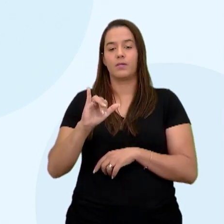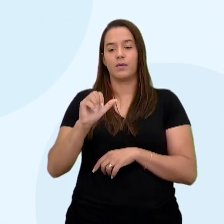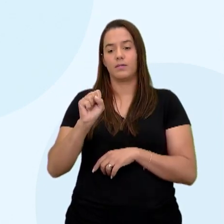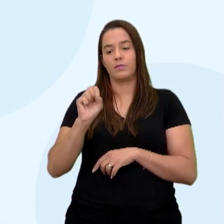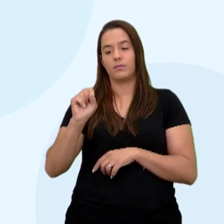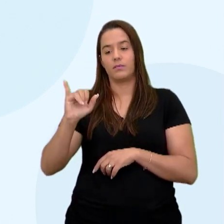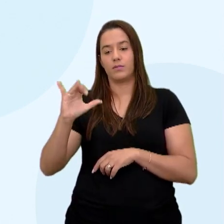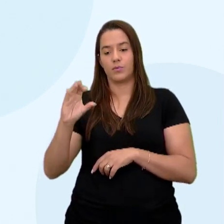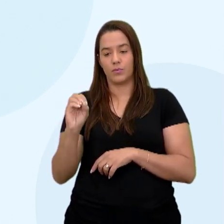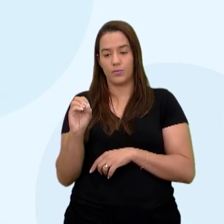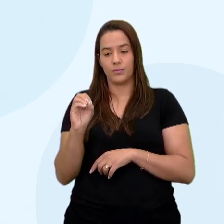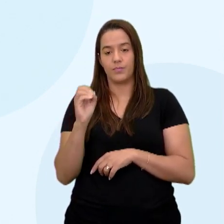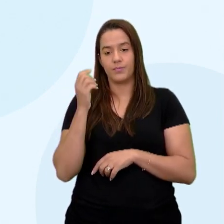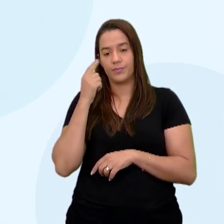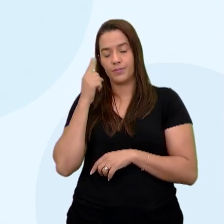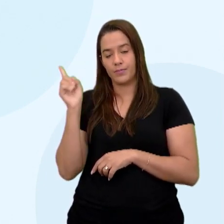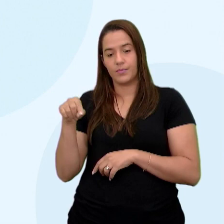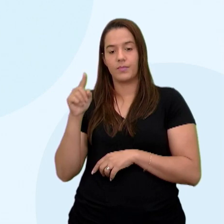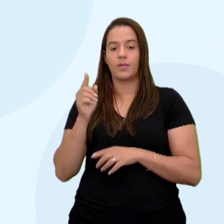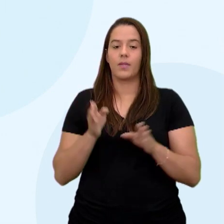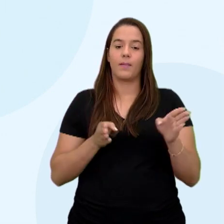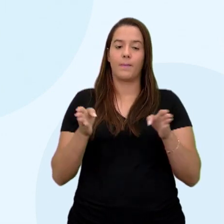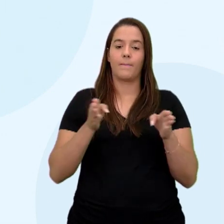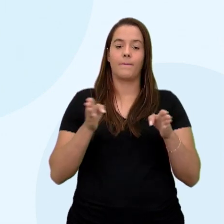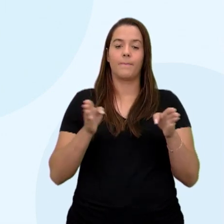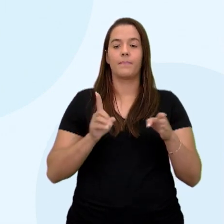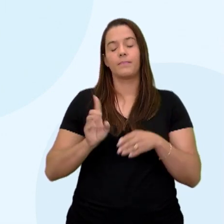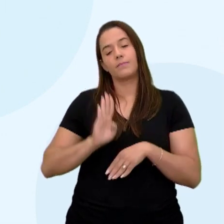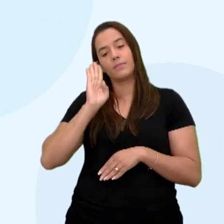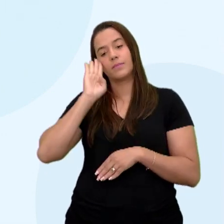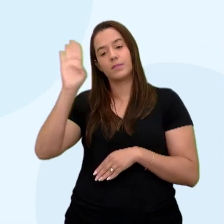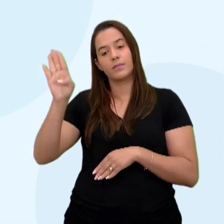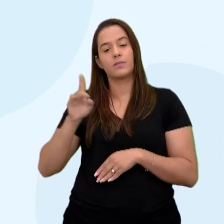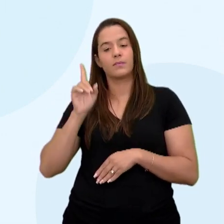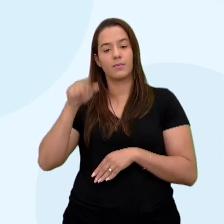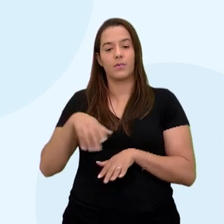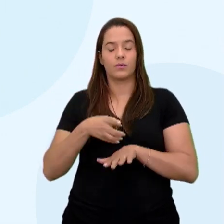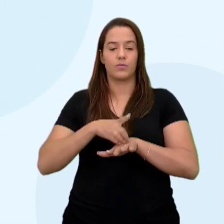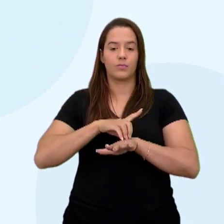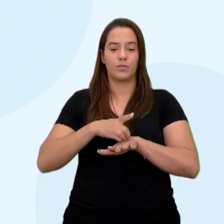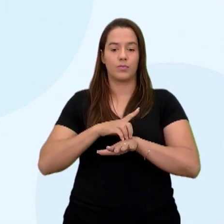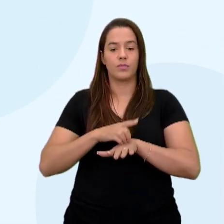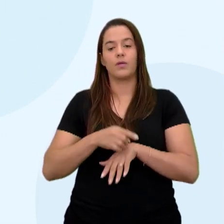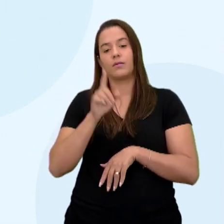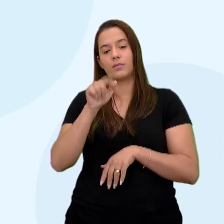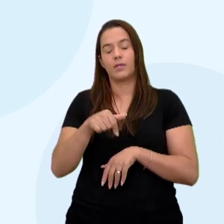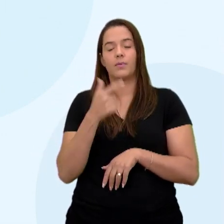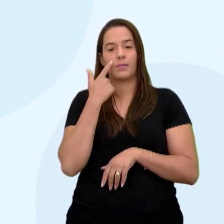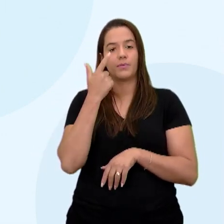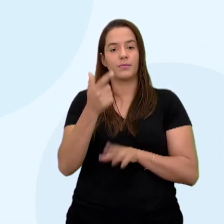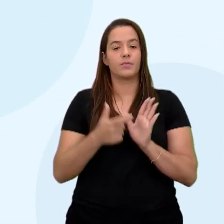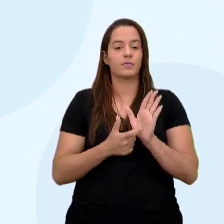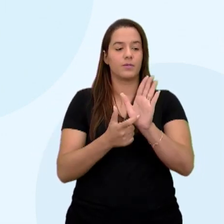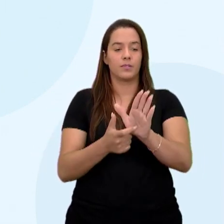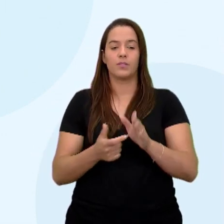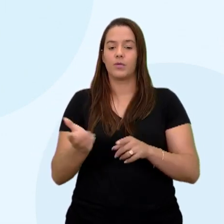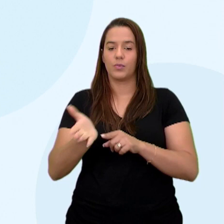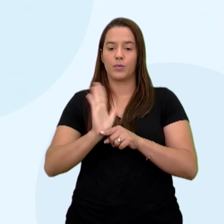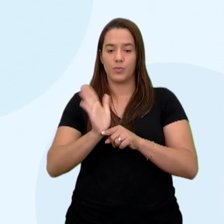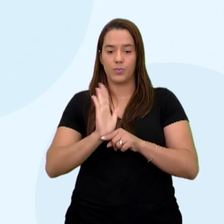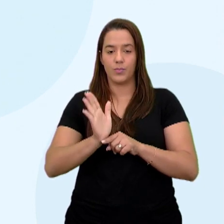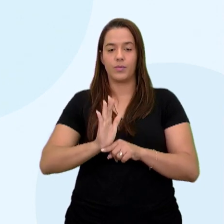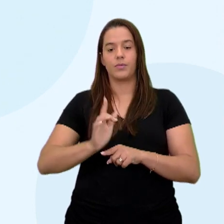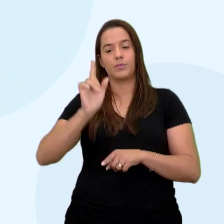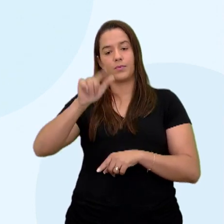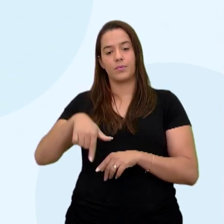era Mesozoica, né, a principal característica é a questão aí dos dinossauros, e aí está mostrando aí, né, um vídeo que vai falar aí do